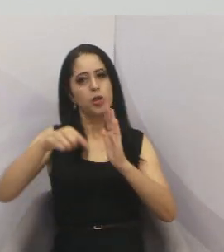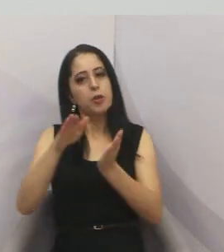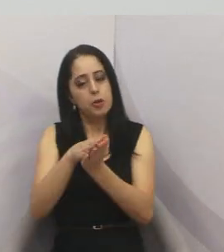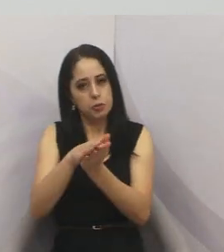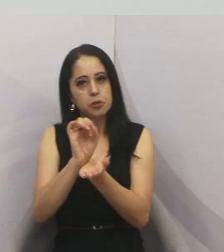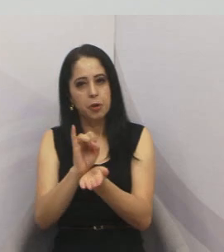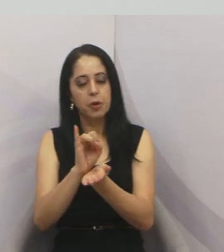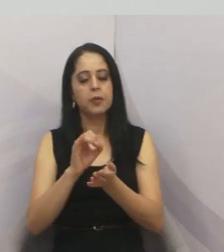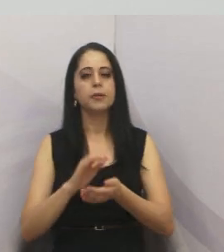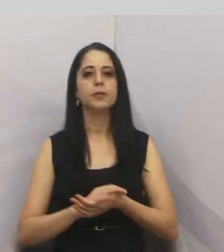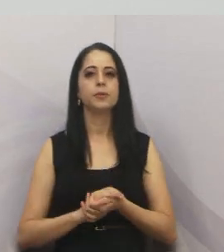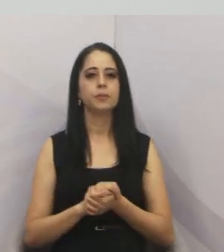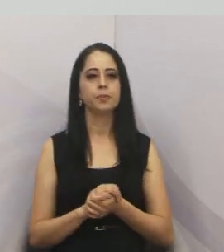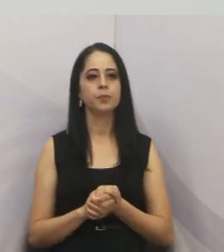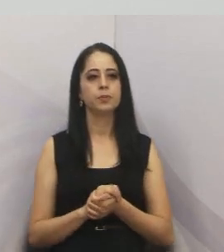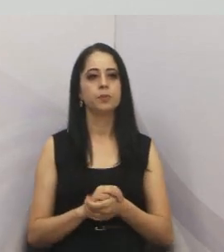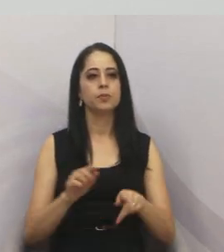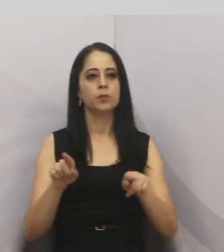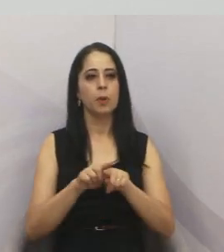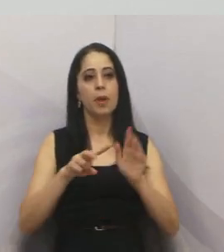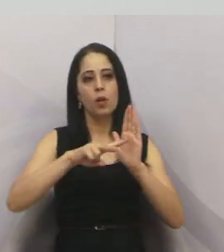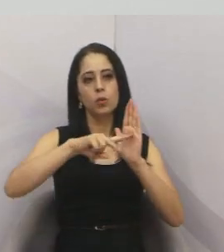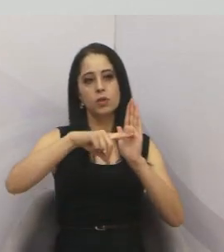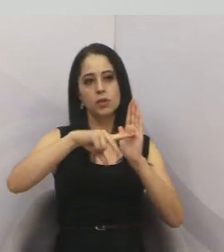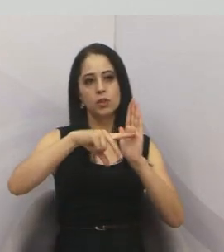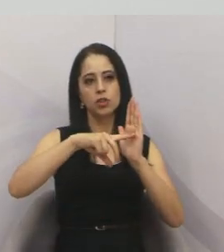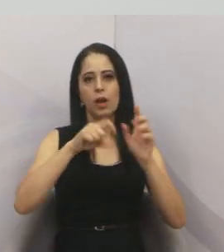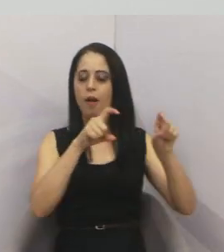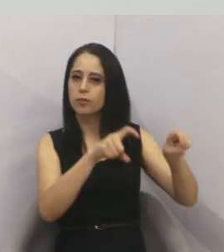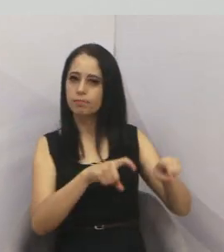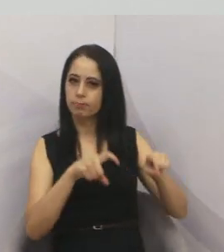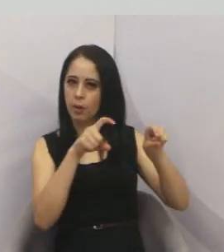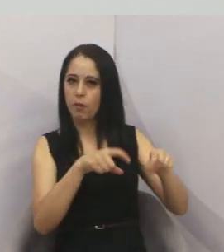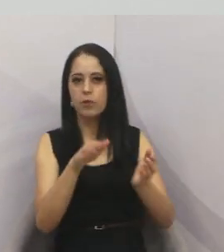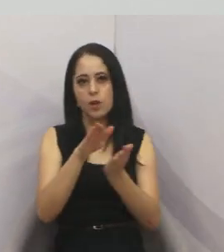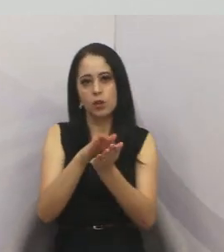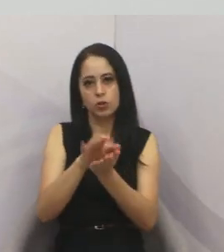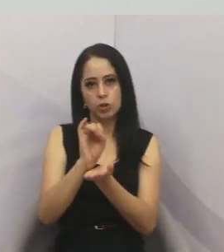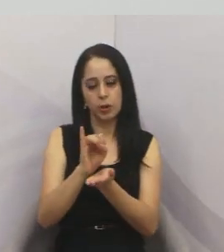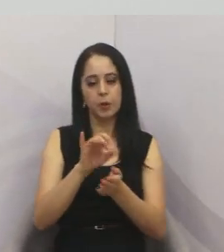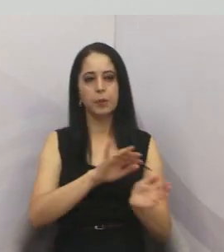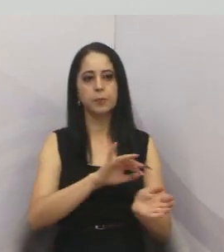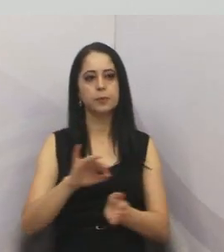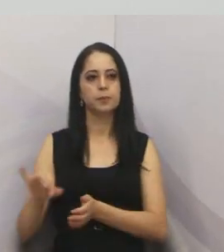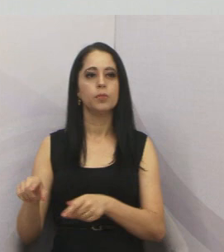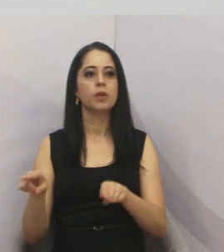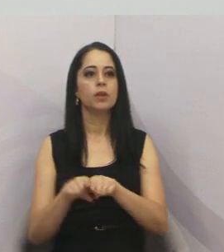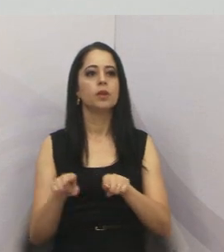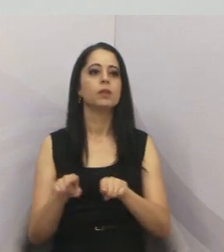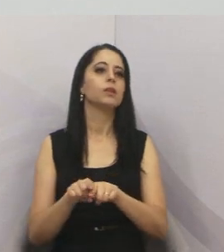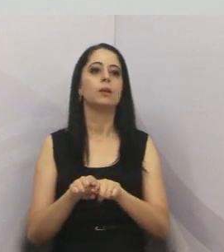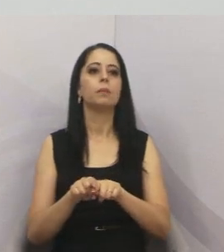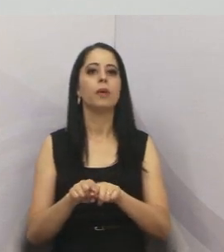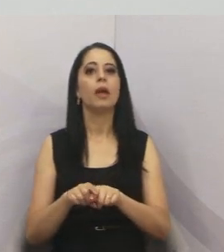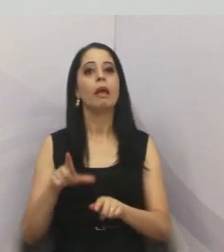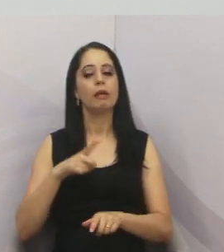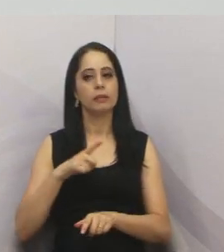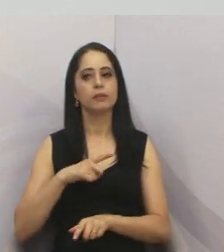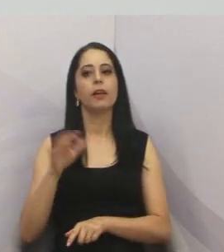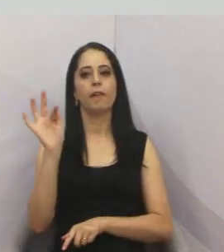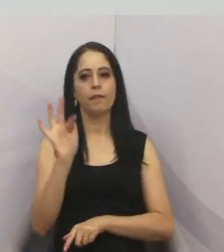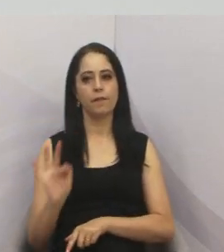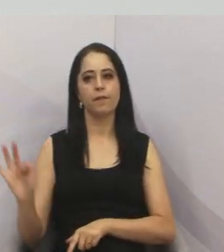o Sindicomércio de Jacareí, e o Sindicato Rural de Jacareí. Também temos entidades acadêmicas e